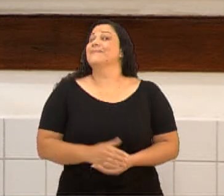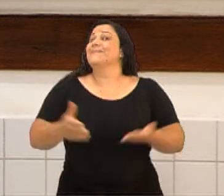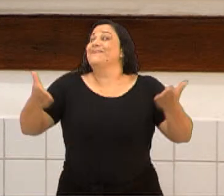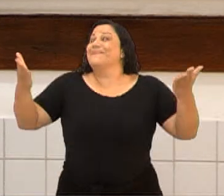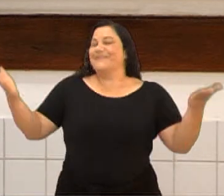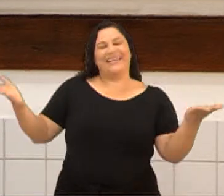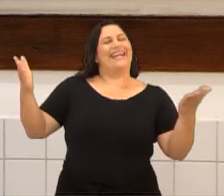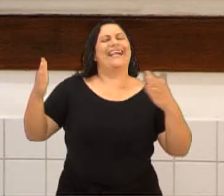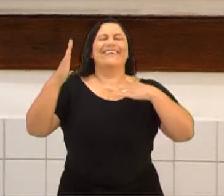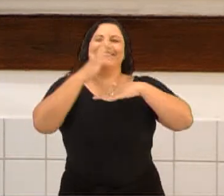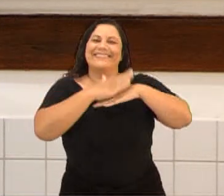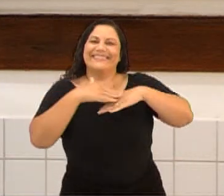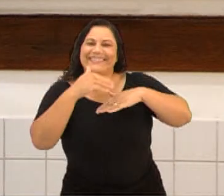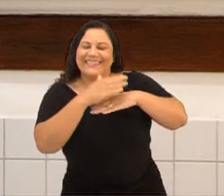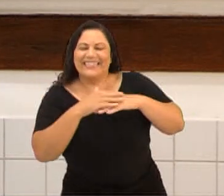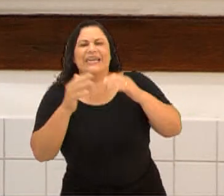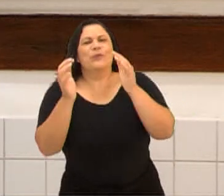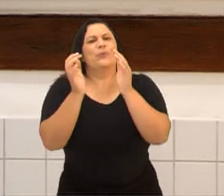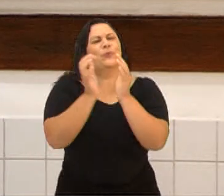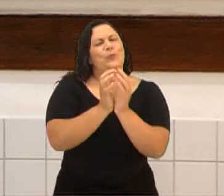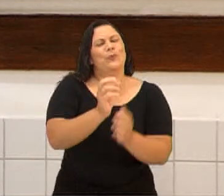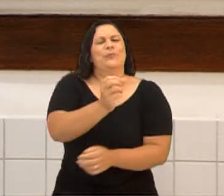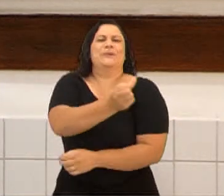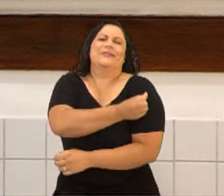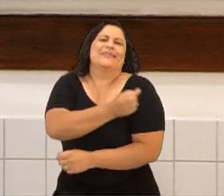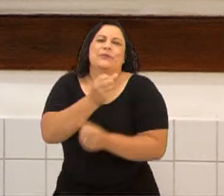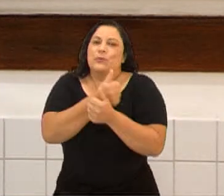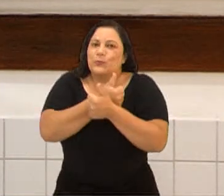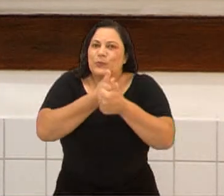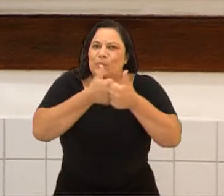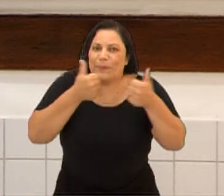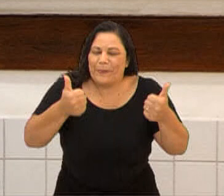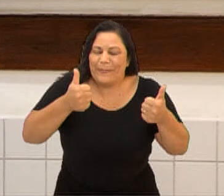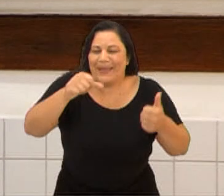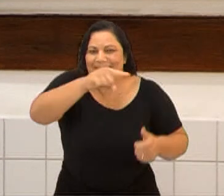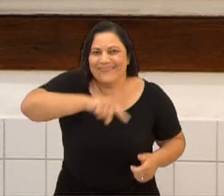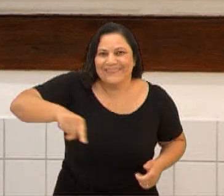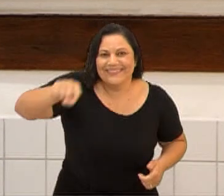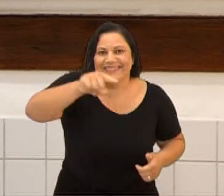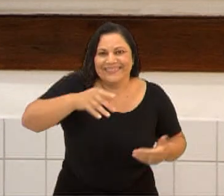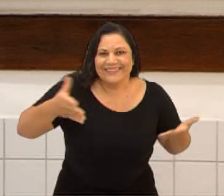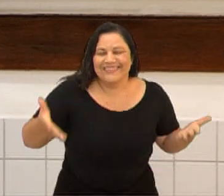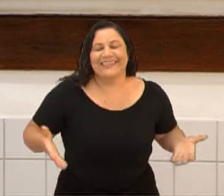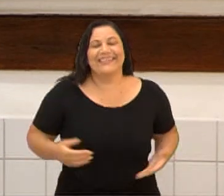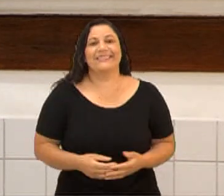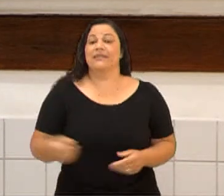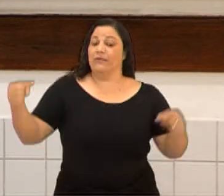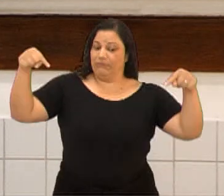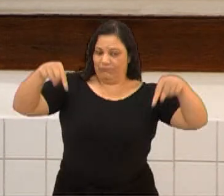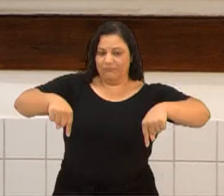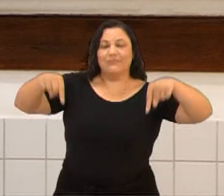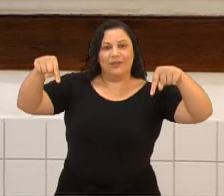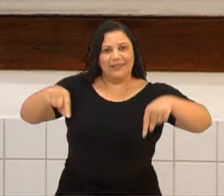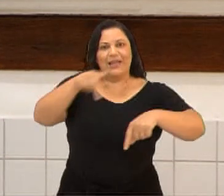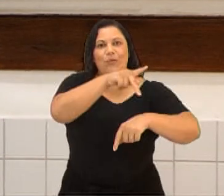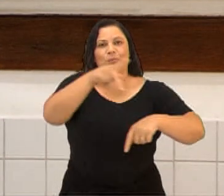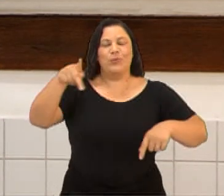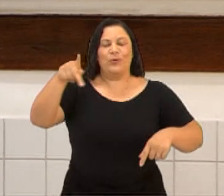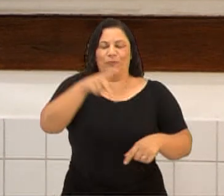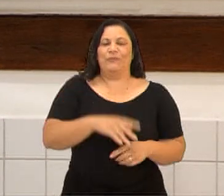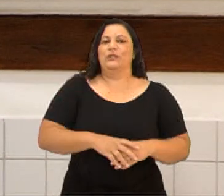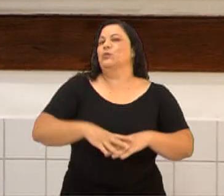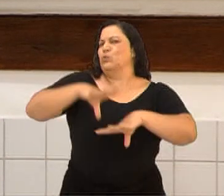Fala, meus queridos, galerinha do sexto ano, tudo bom com vocês? Estou aqui, professora